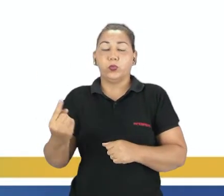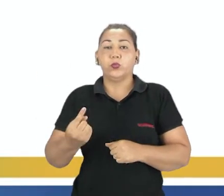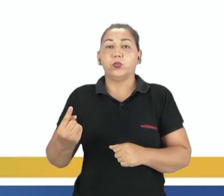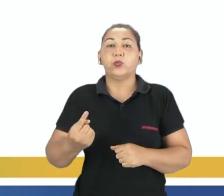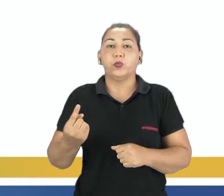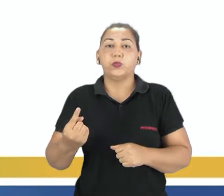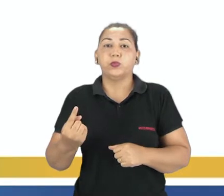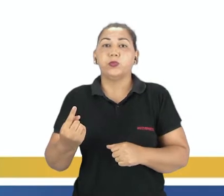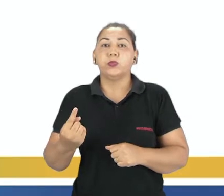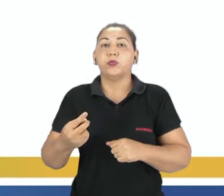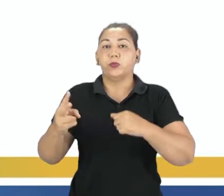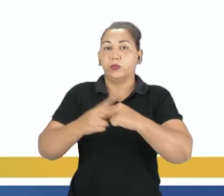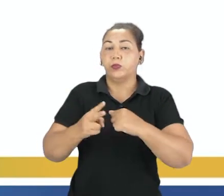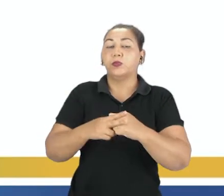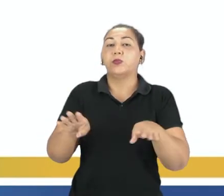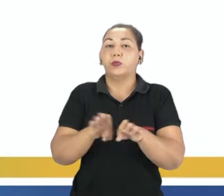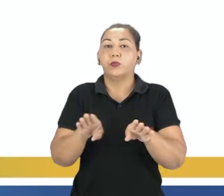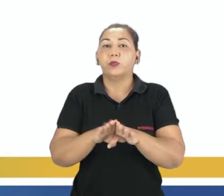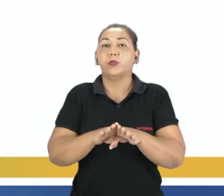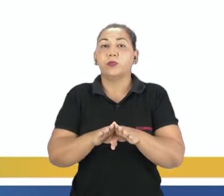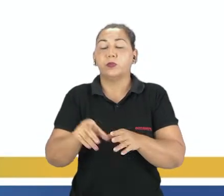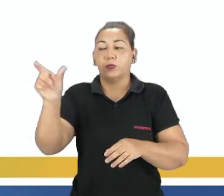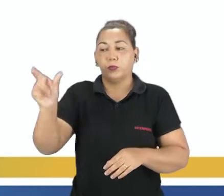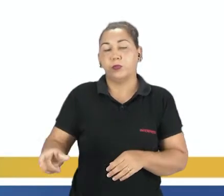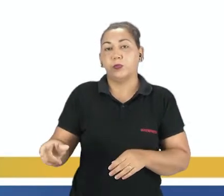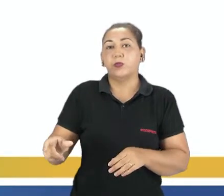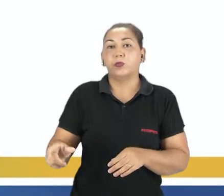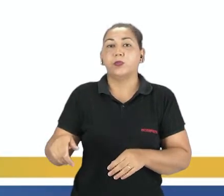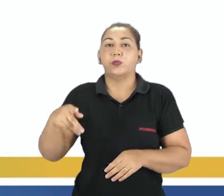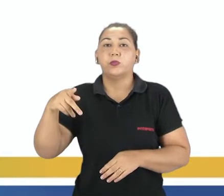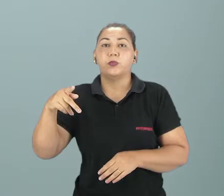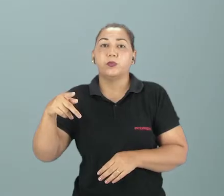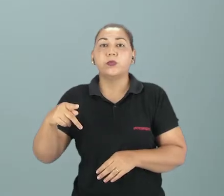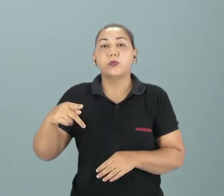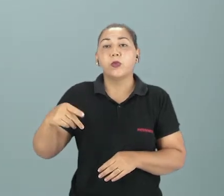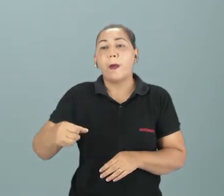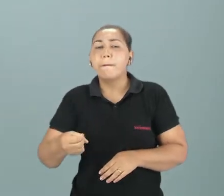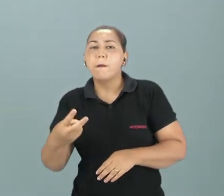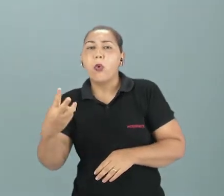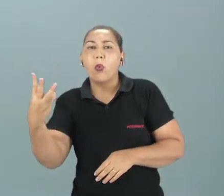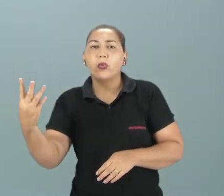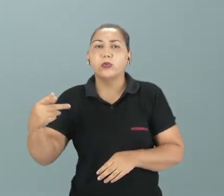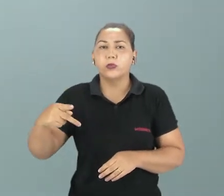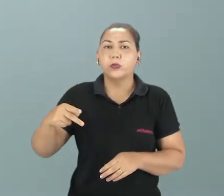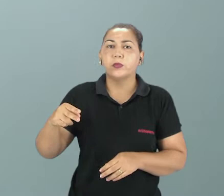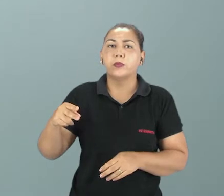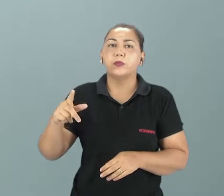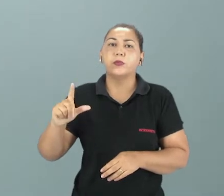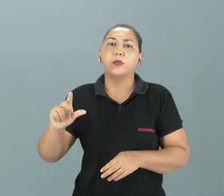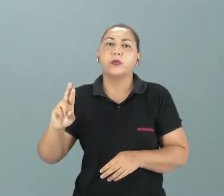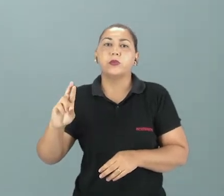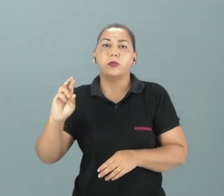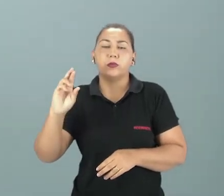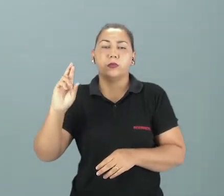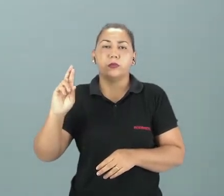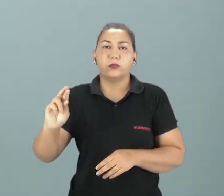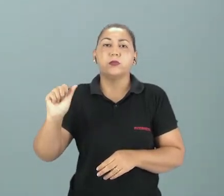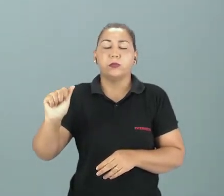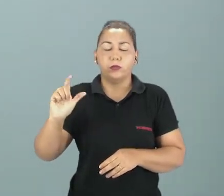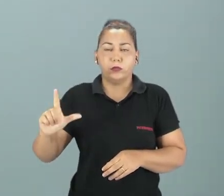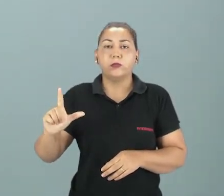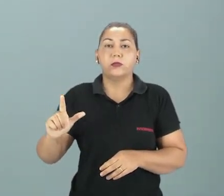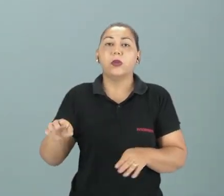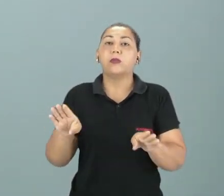no plural, o verbo também estará. Vemos aqui, queridos, que nós temos a primeira regra para